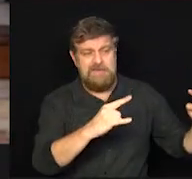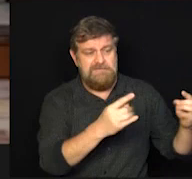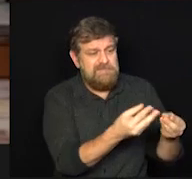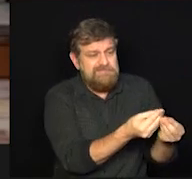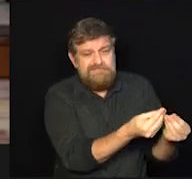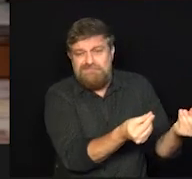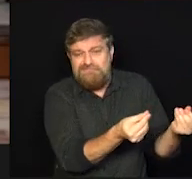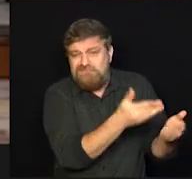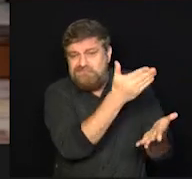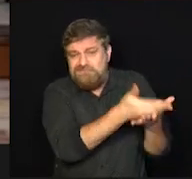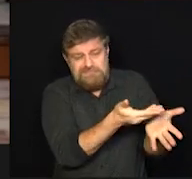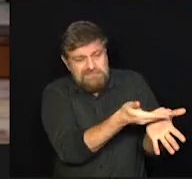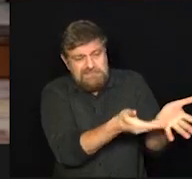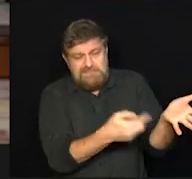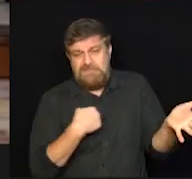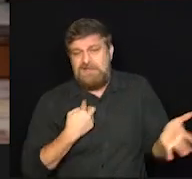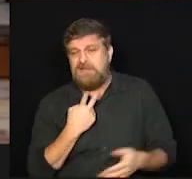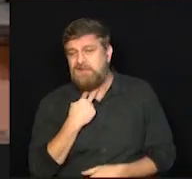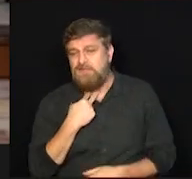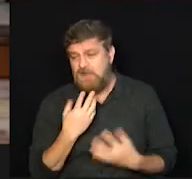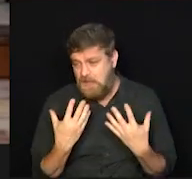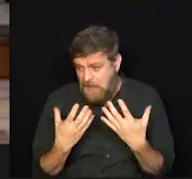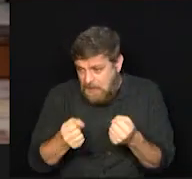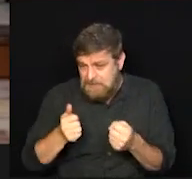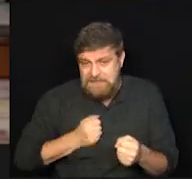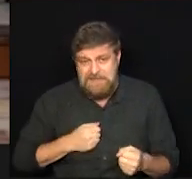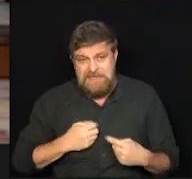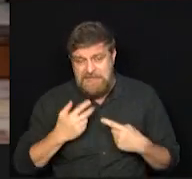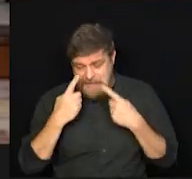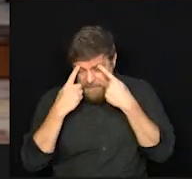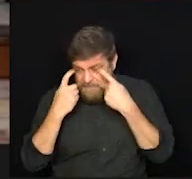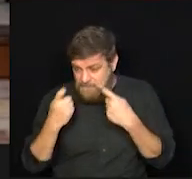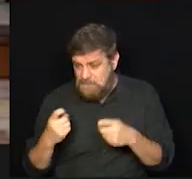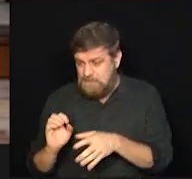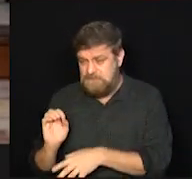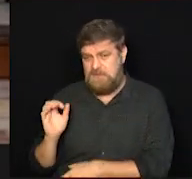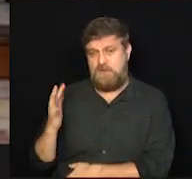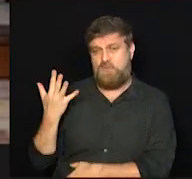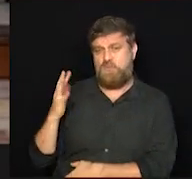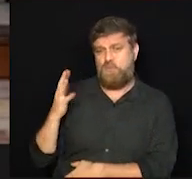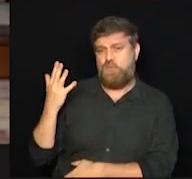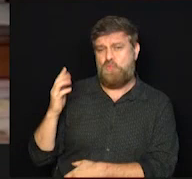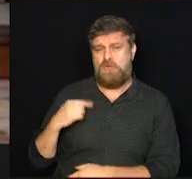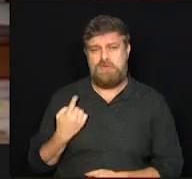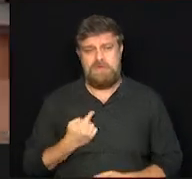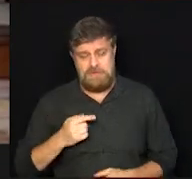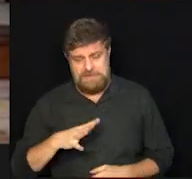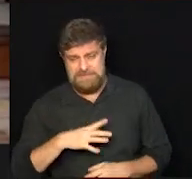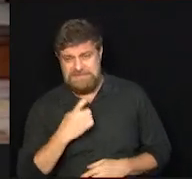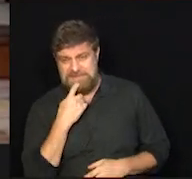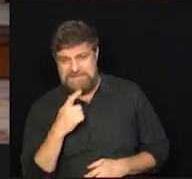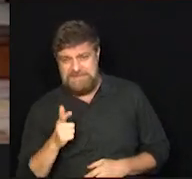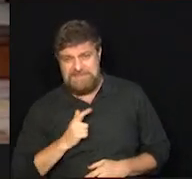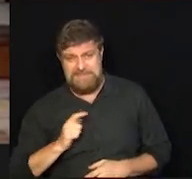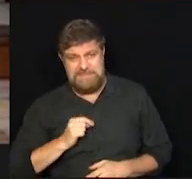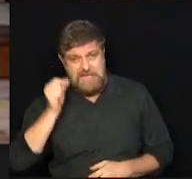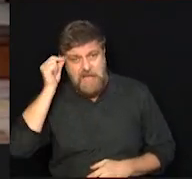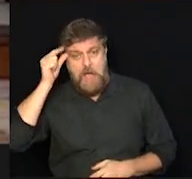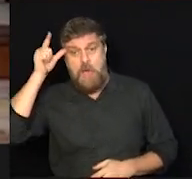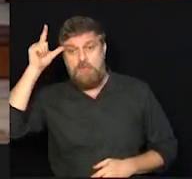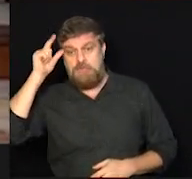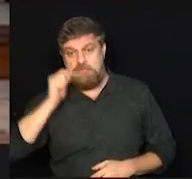cultural então a gente não pode permitir que essa violência aconteça é a cidade de Campinas tem uma rica produção